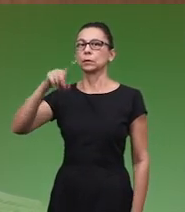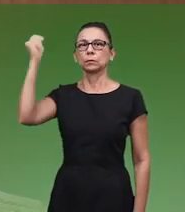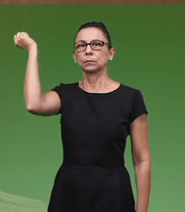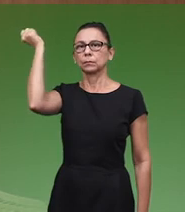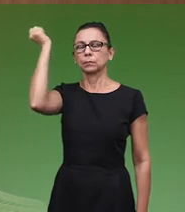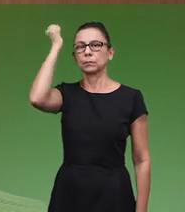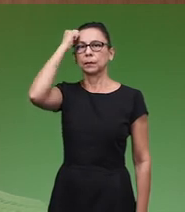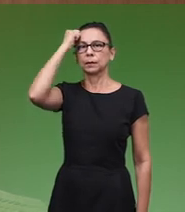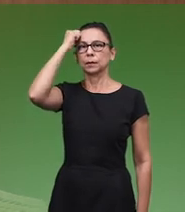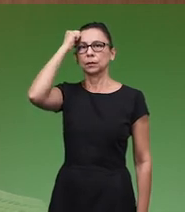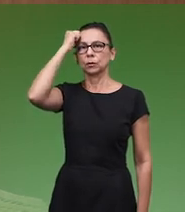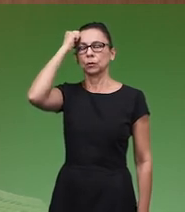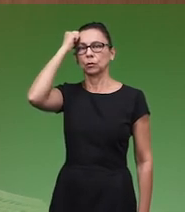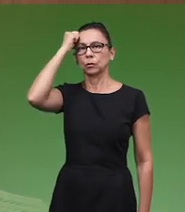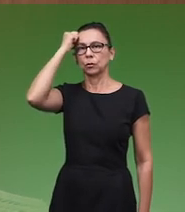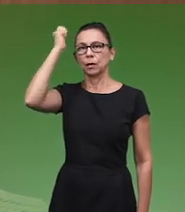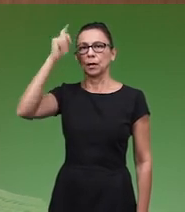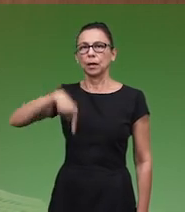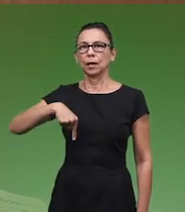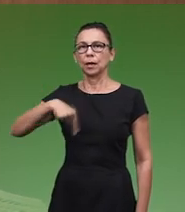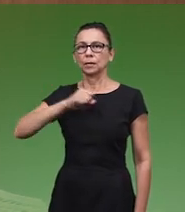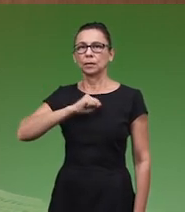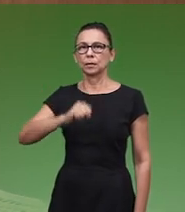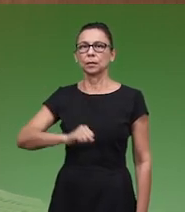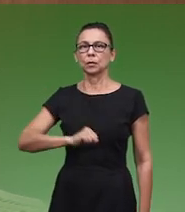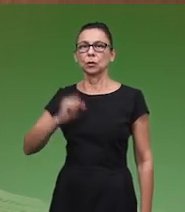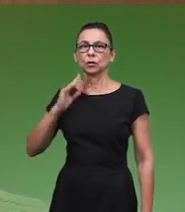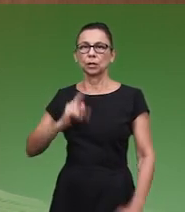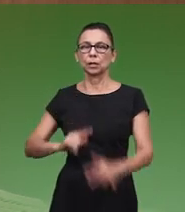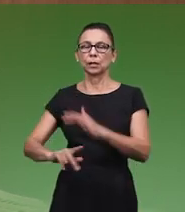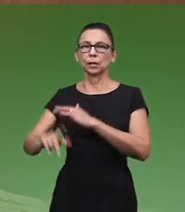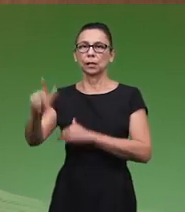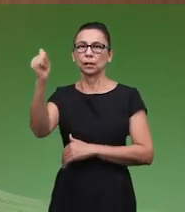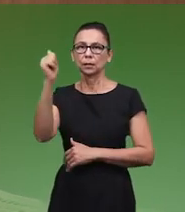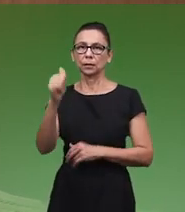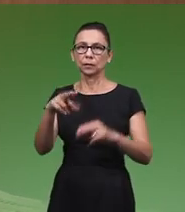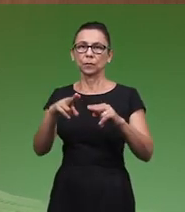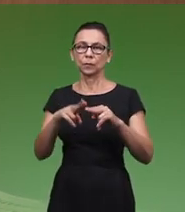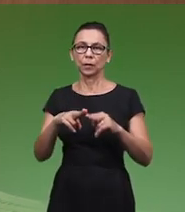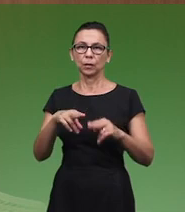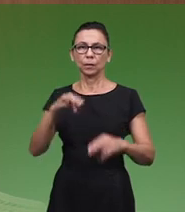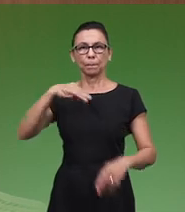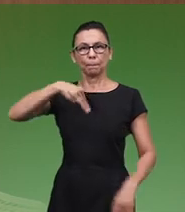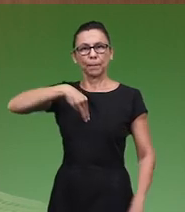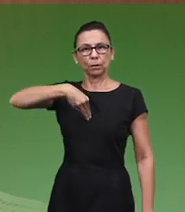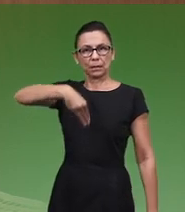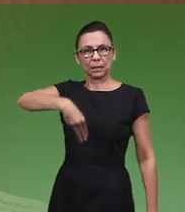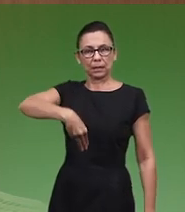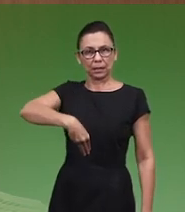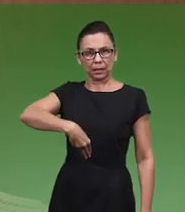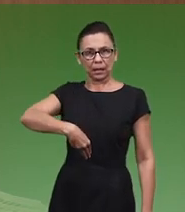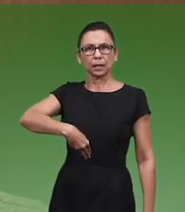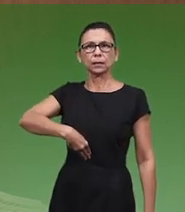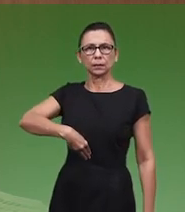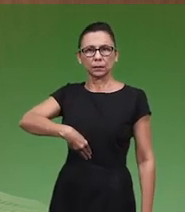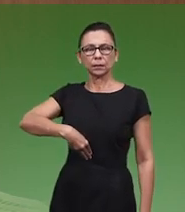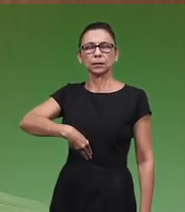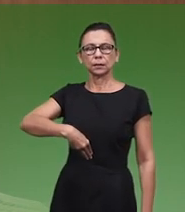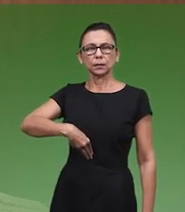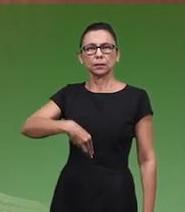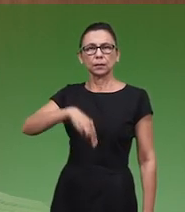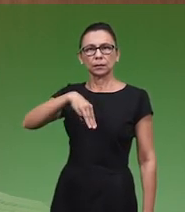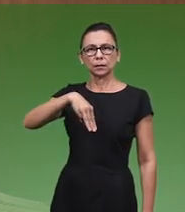arrependerá. Tu és um sacerdote eterno, segundo a ordem de Melquisedeque. Melquisedeque foi aquele